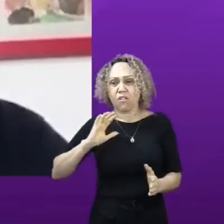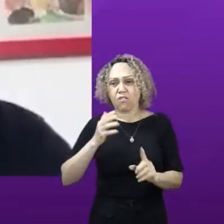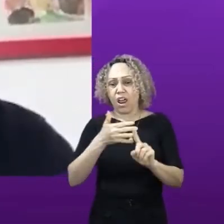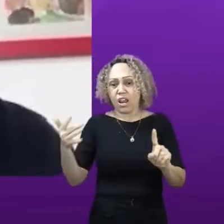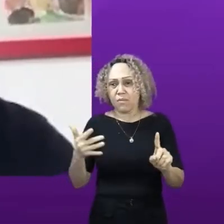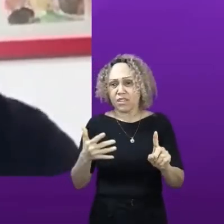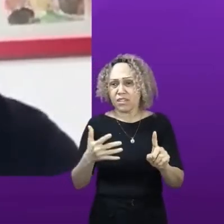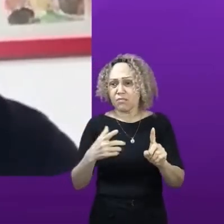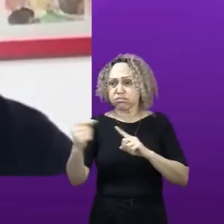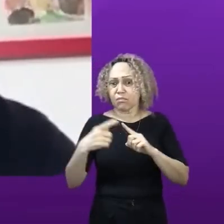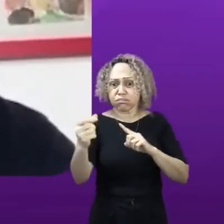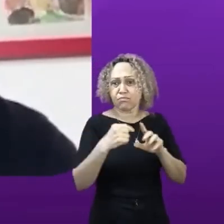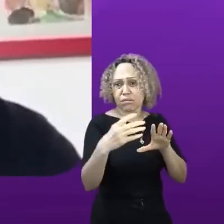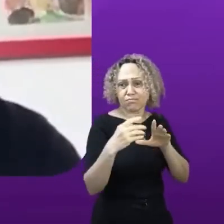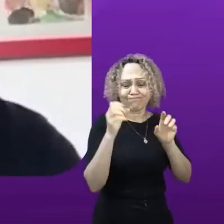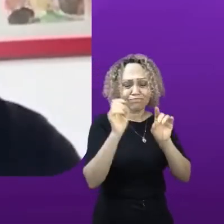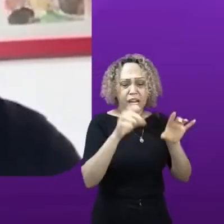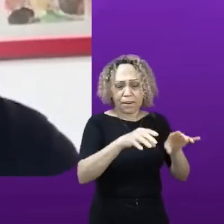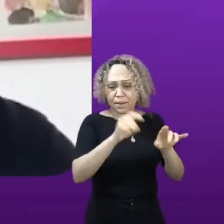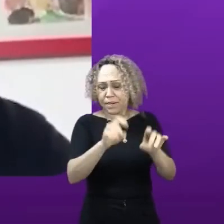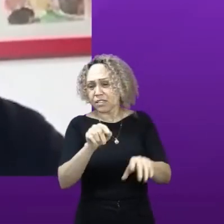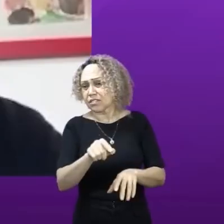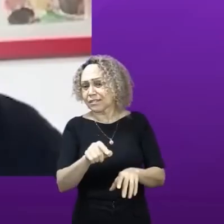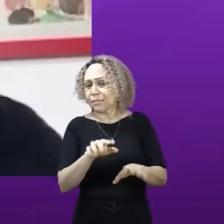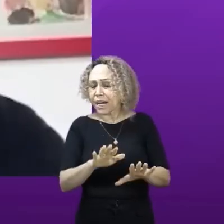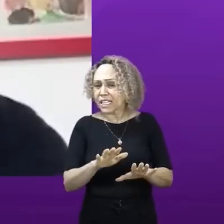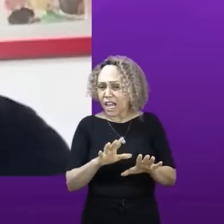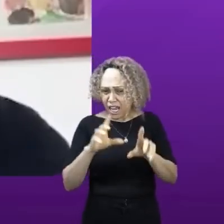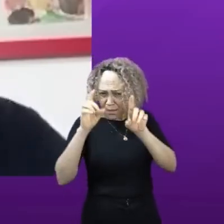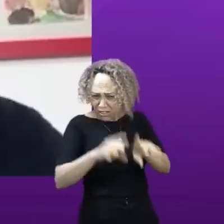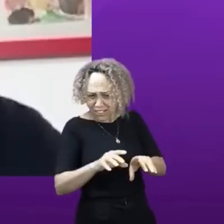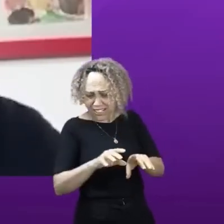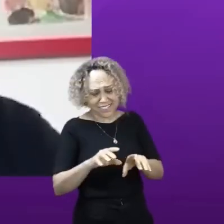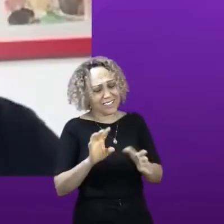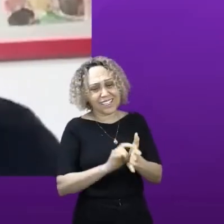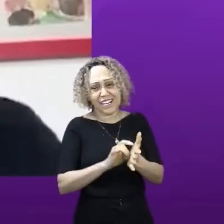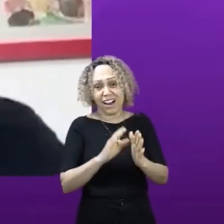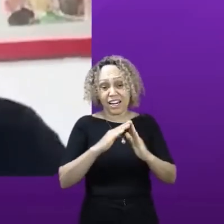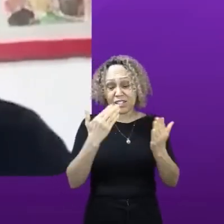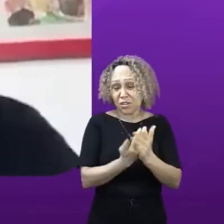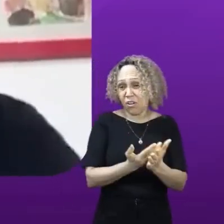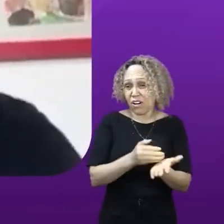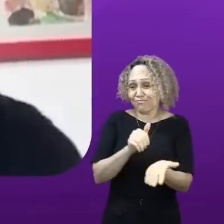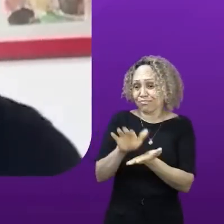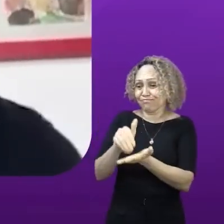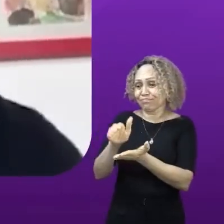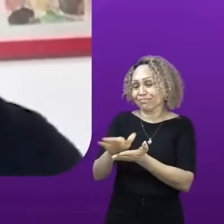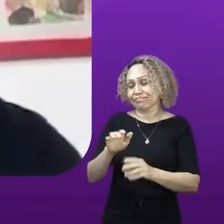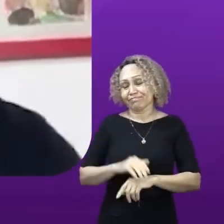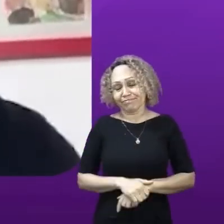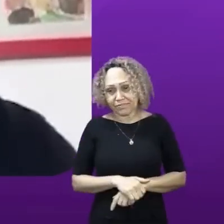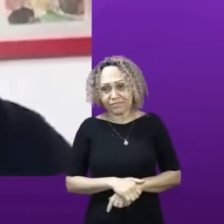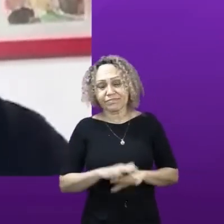tem uma garantia dos nossos jovens estarem dentro das escolas, terminar ensino médio, ter a garantia que